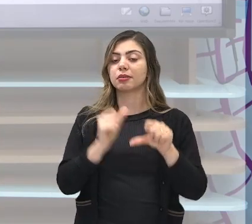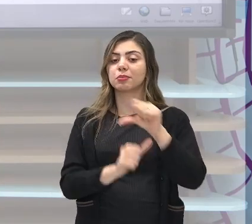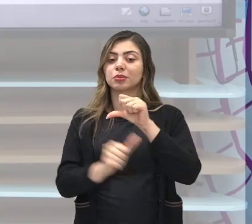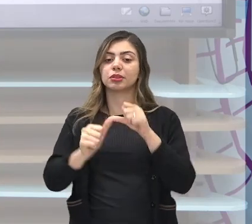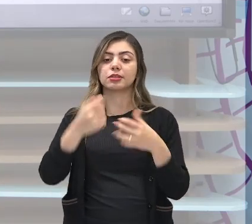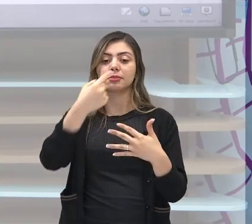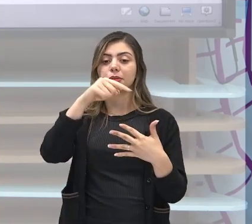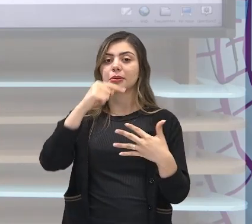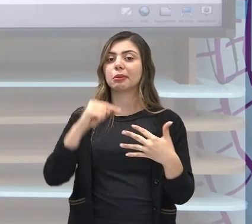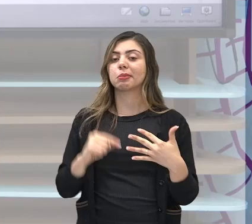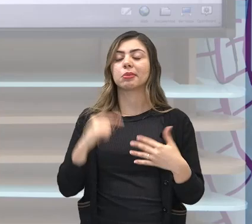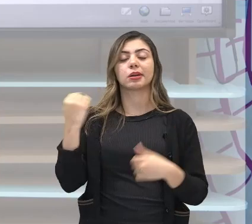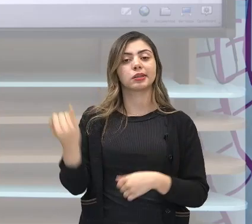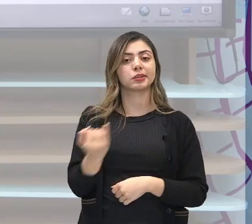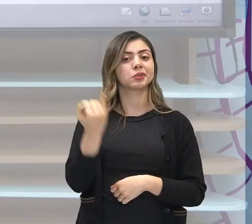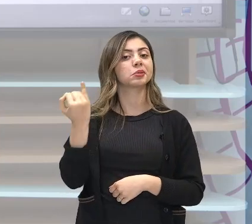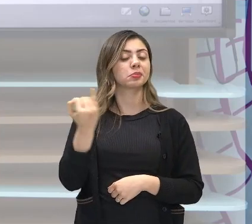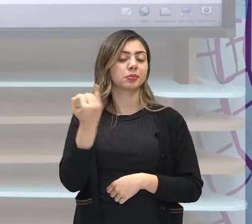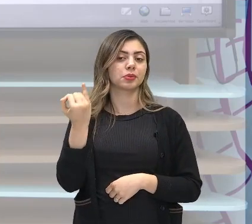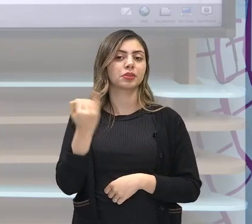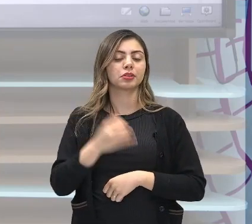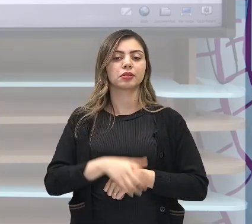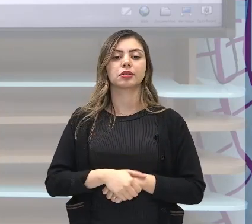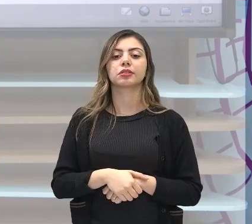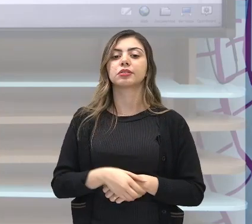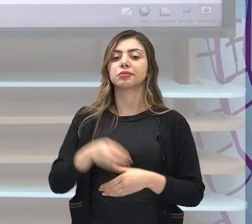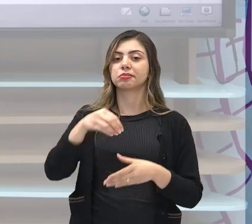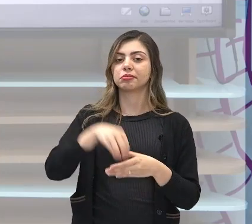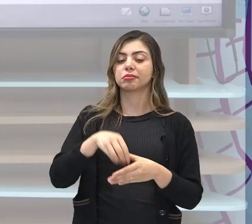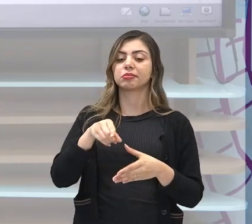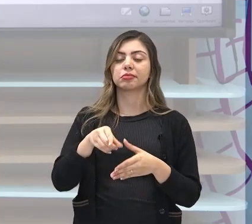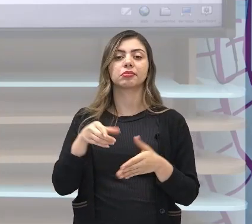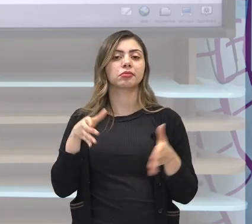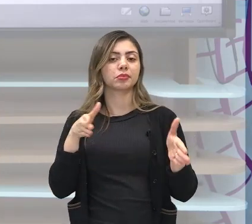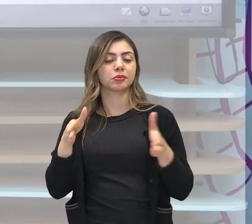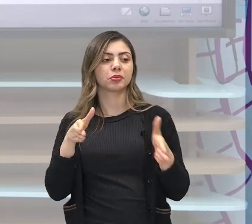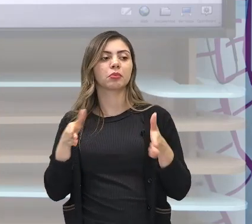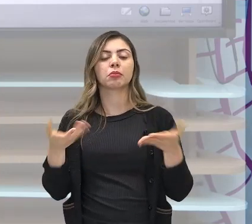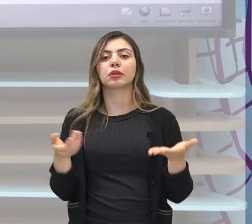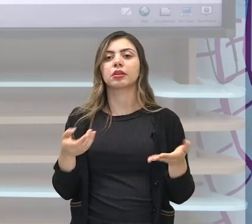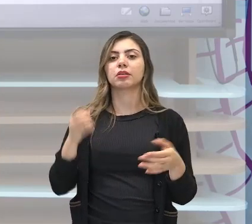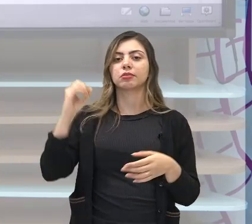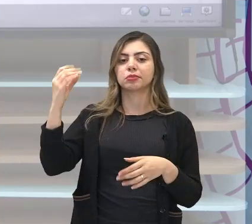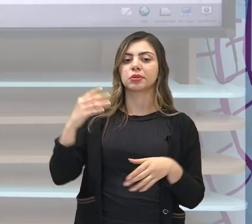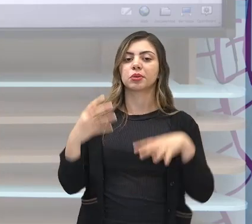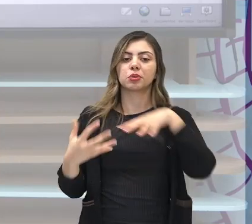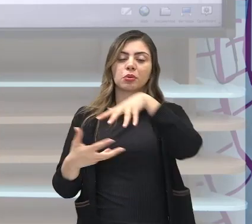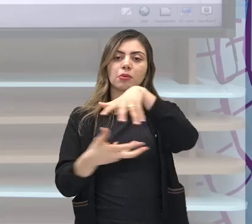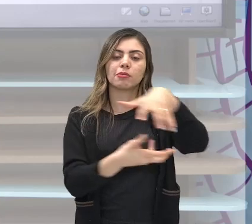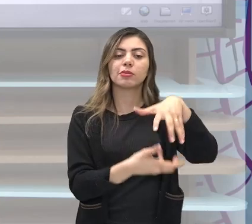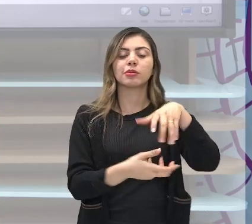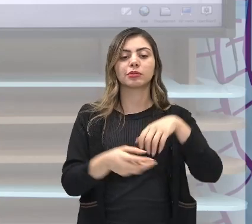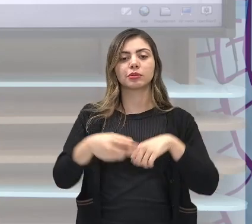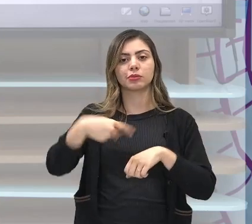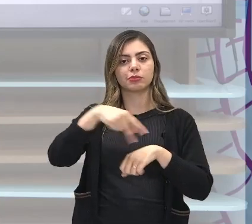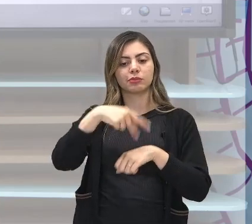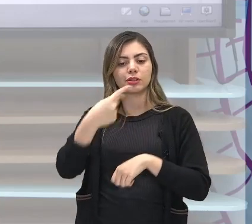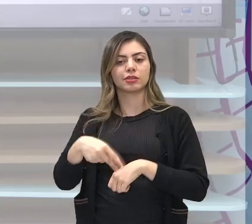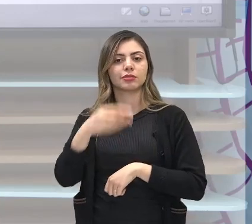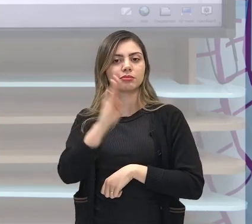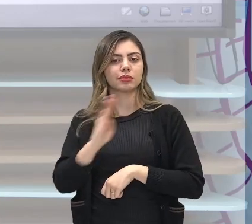mudanças, né, extremamente importantes dentro do mundo, do Brasil e da região